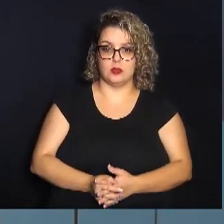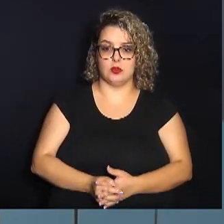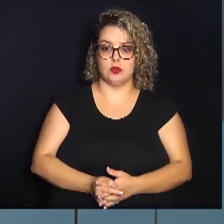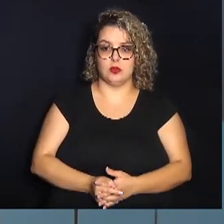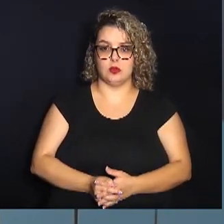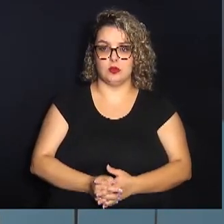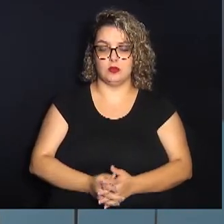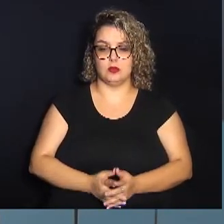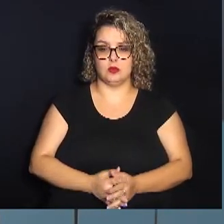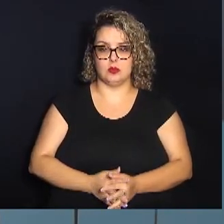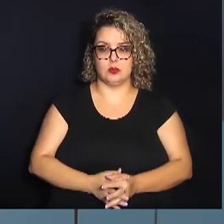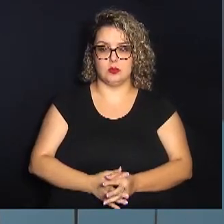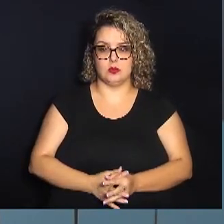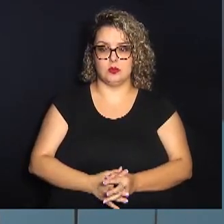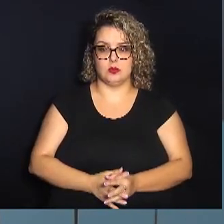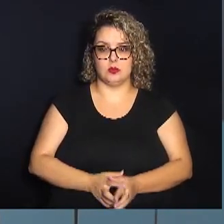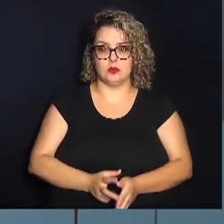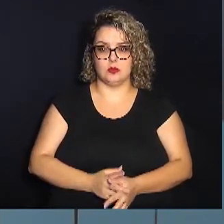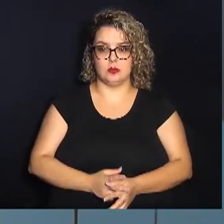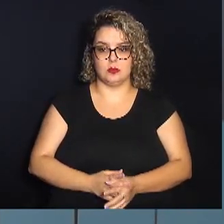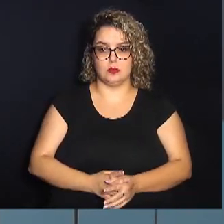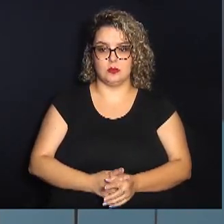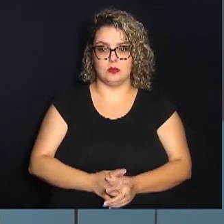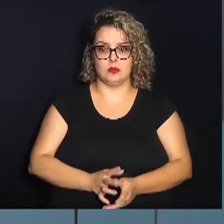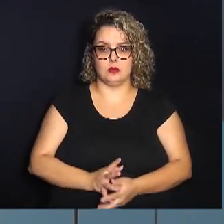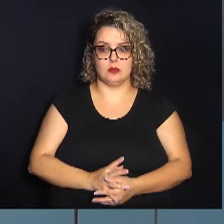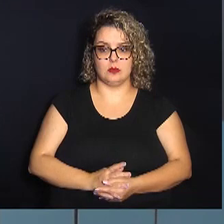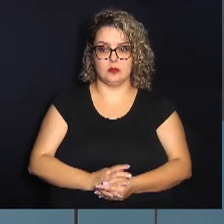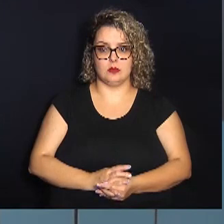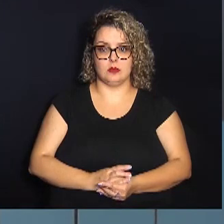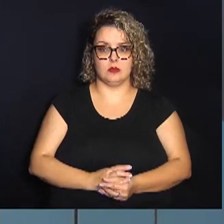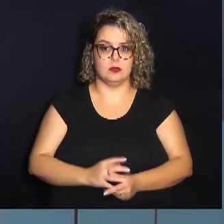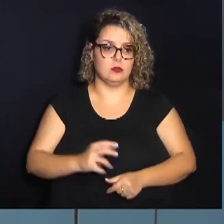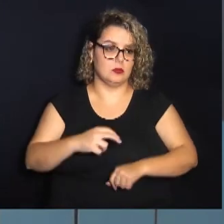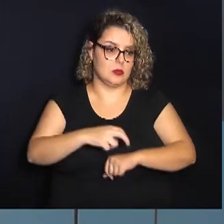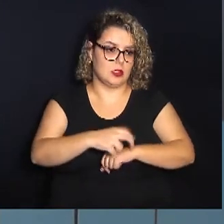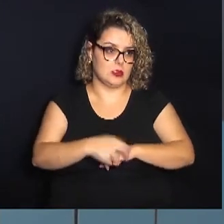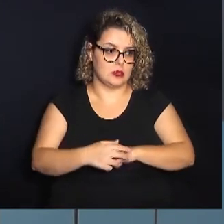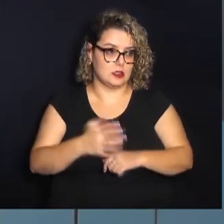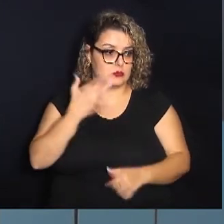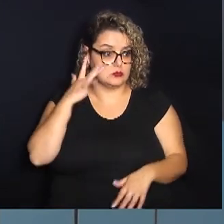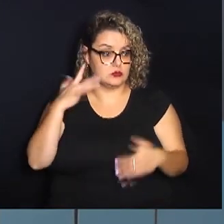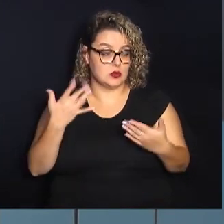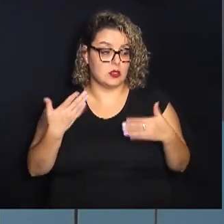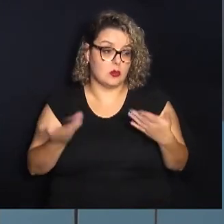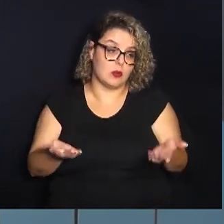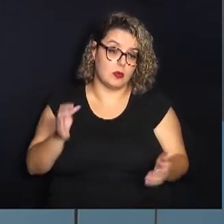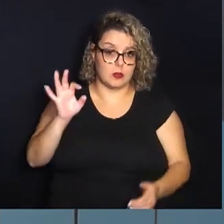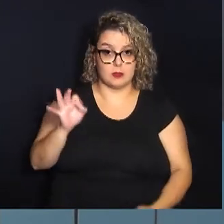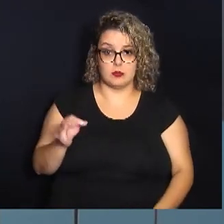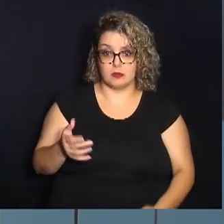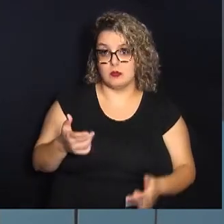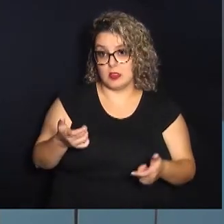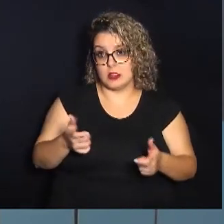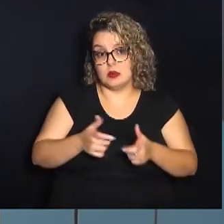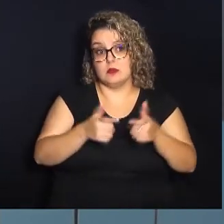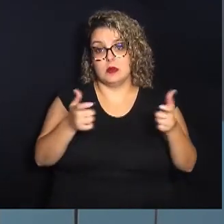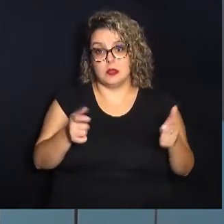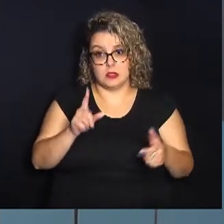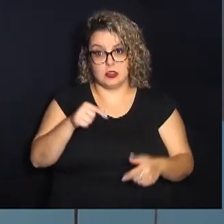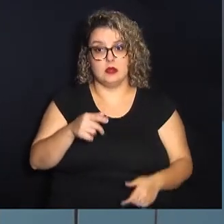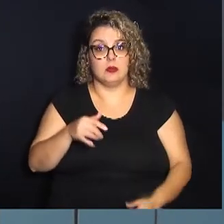dengue, acho que 70, sei lá, não sei falar em porcentagem, mas uma boa parte para a gente poder evitá-la é a questão